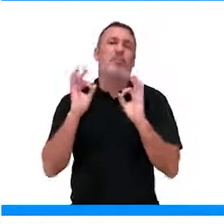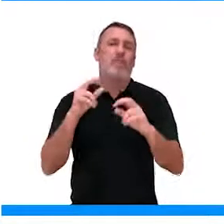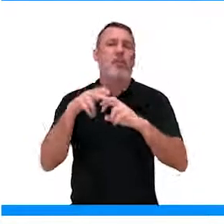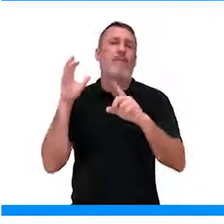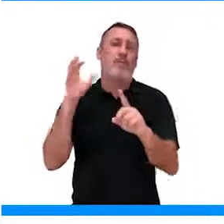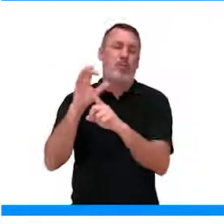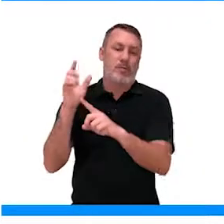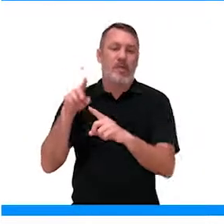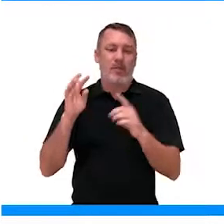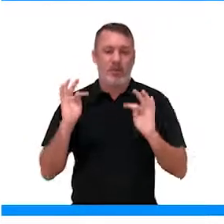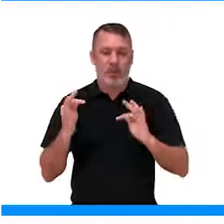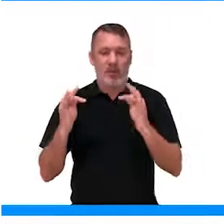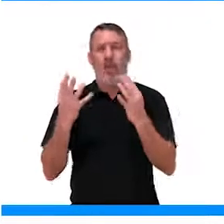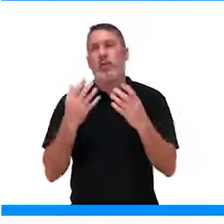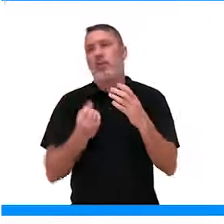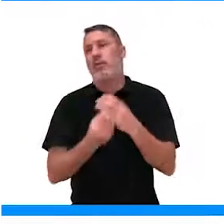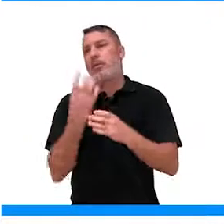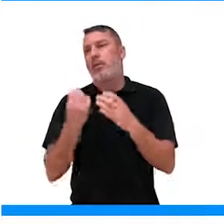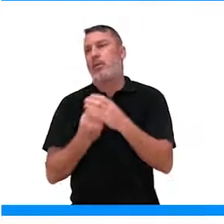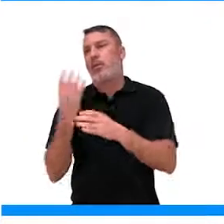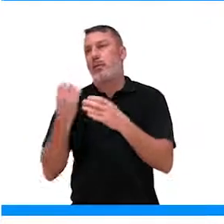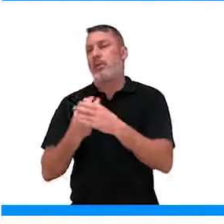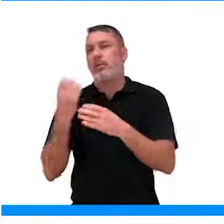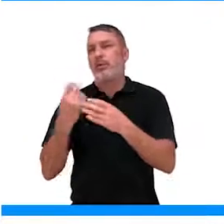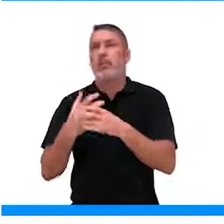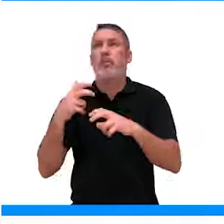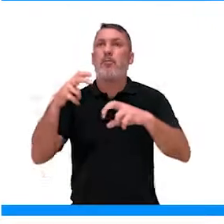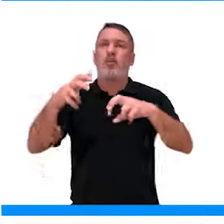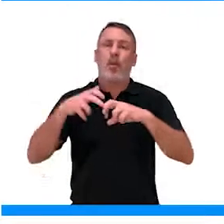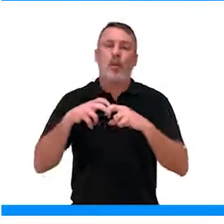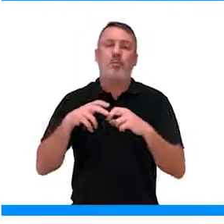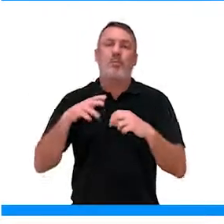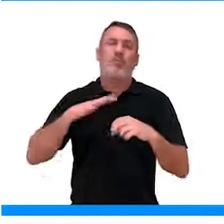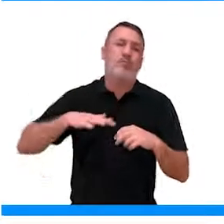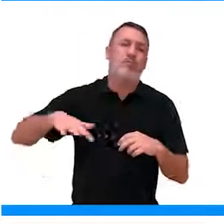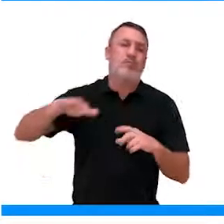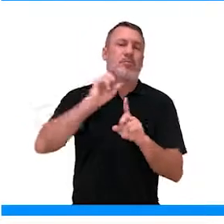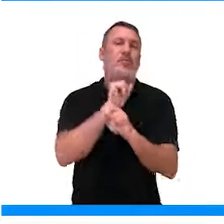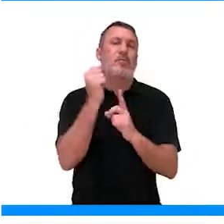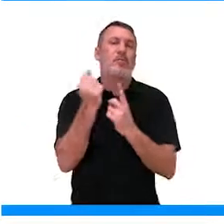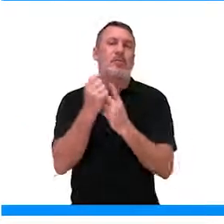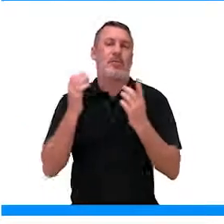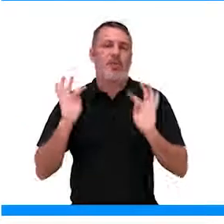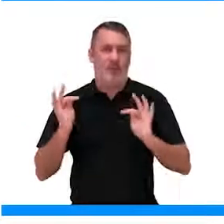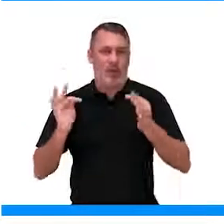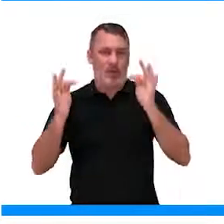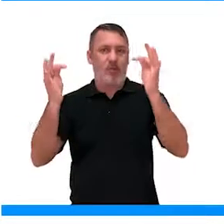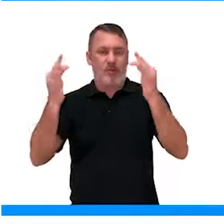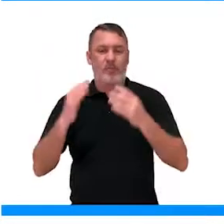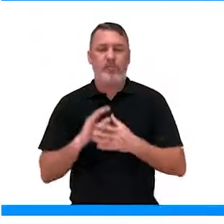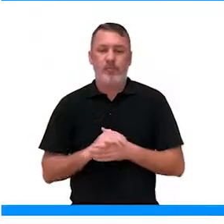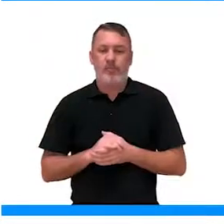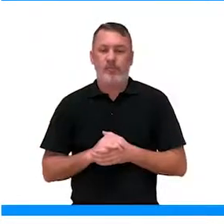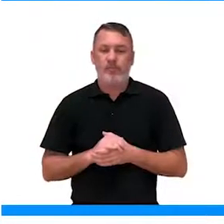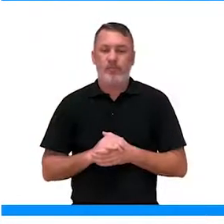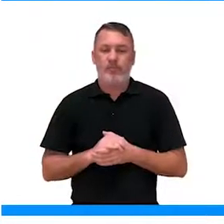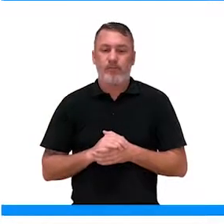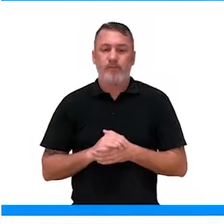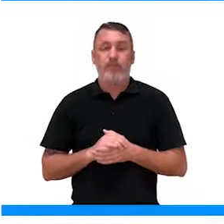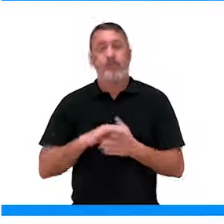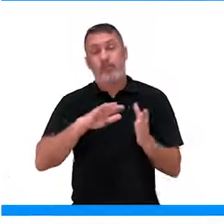afetada positivamente. E aí a gente tem muitos gêneros textuais que surgiram em decorrência da tecnologia.